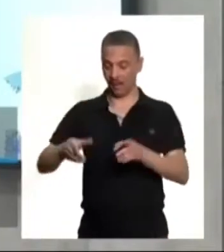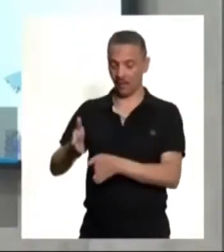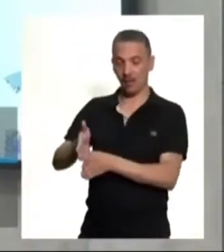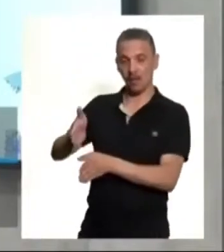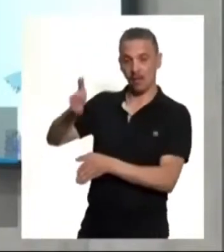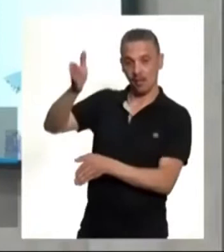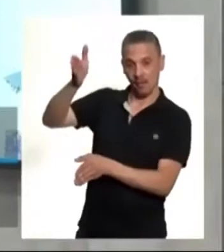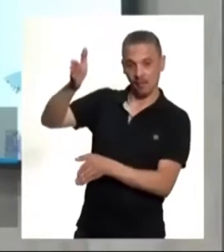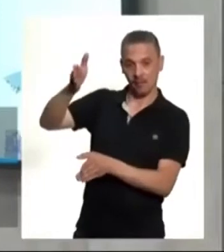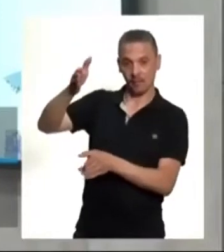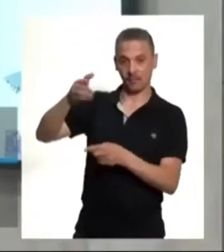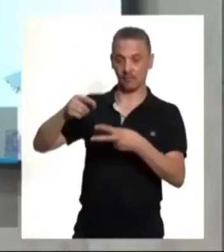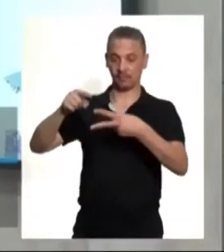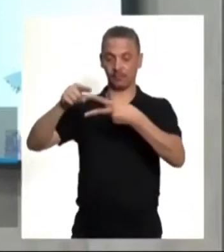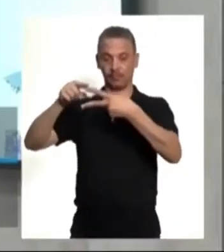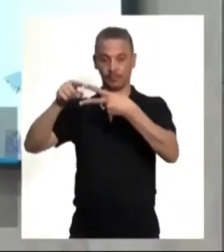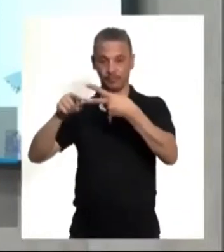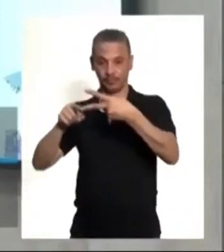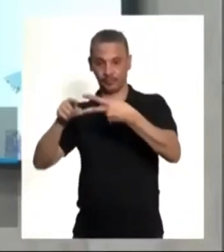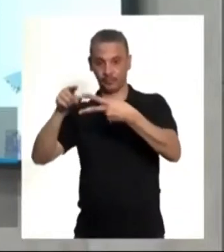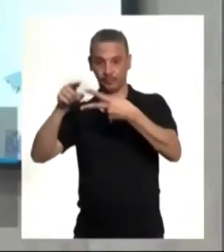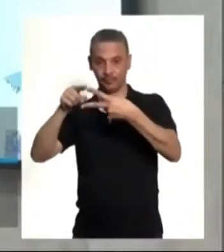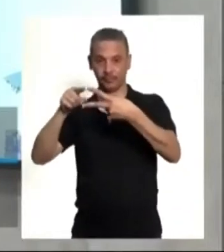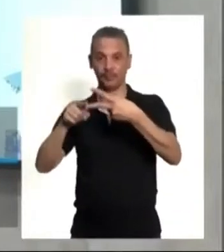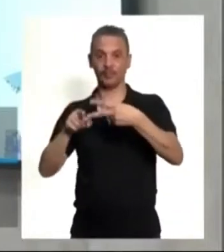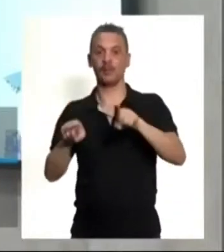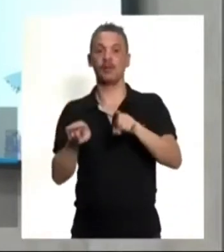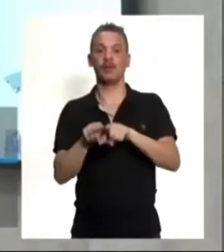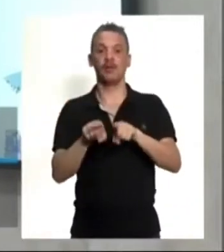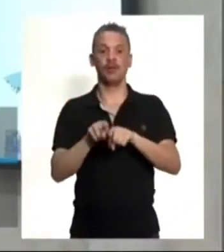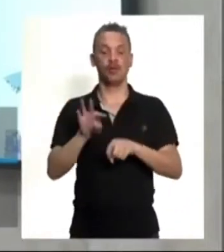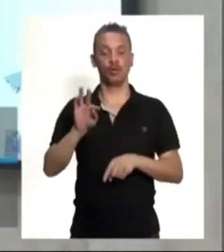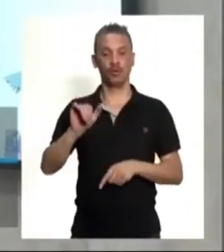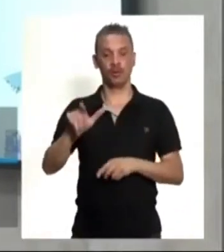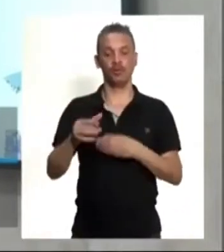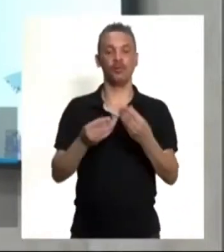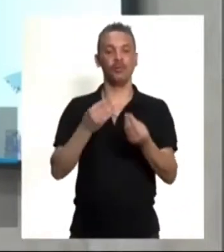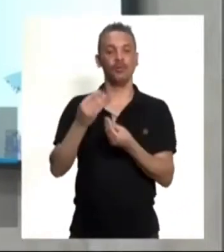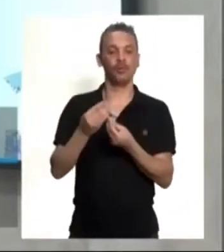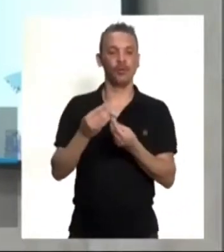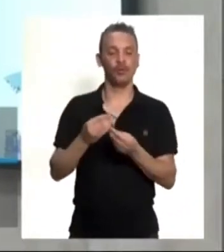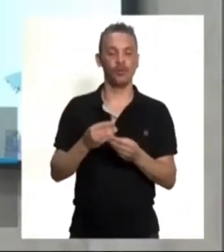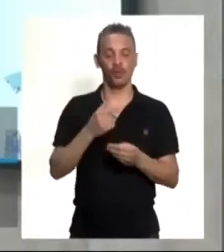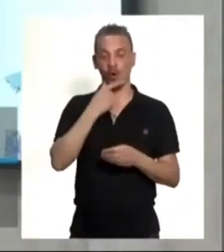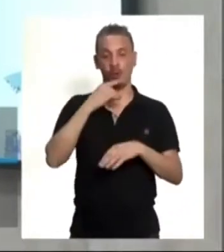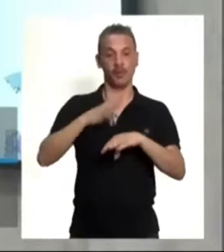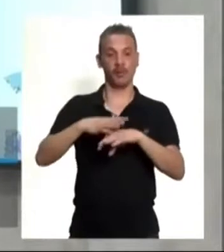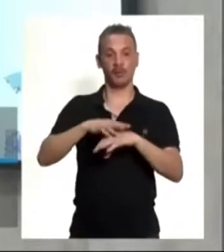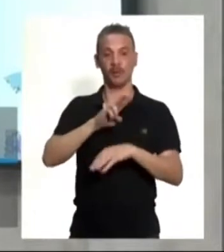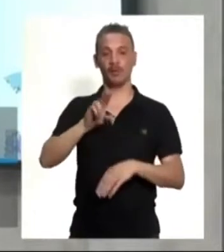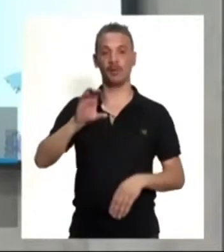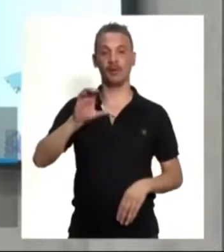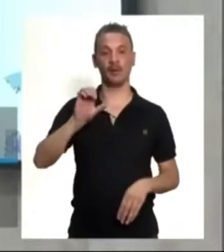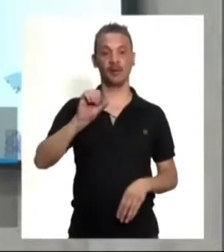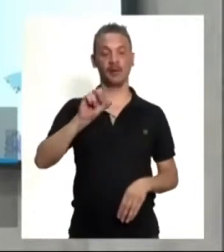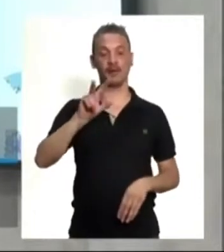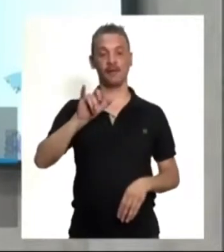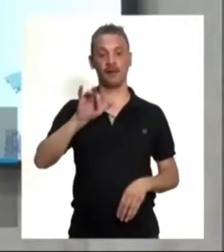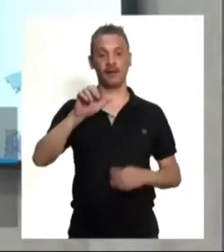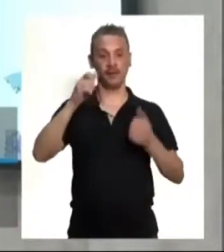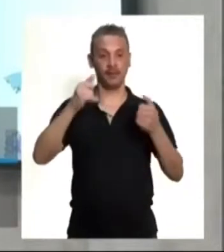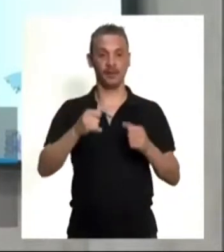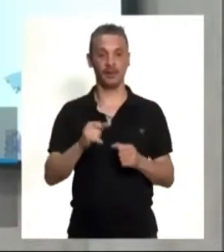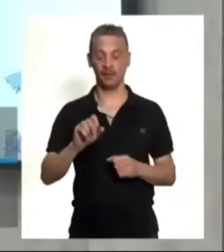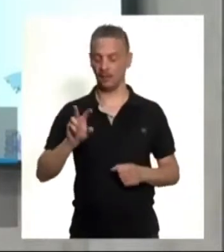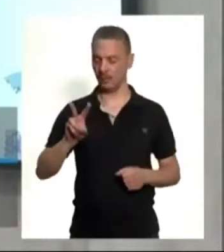matemático chamado Cavalieri, e ele determinou como é que se faz para calcular o volume. Para ele é assim, ó, volume. Qual o volume de uma